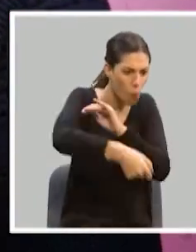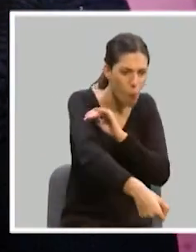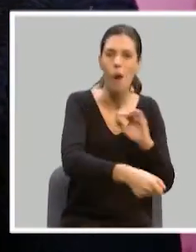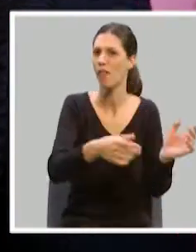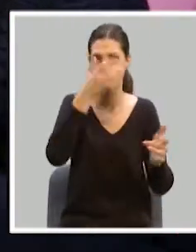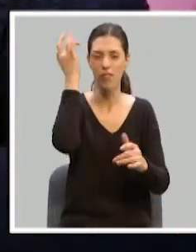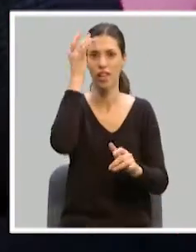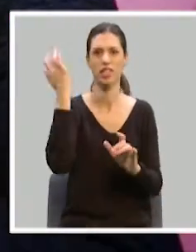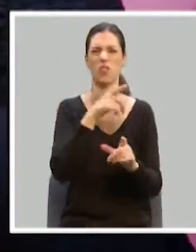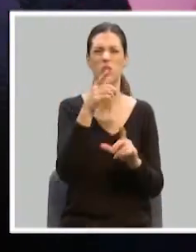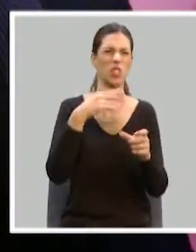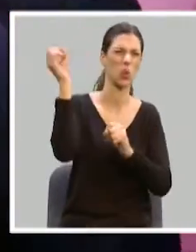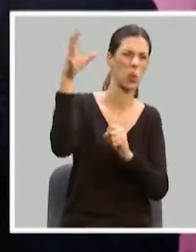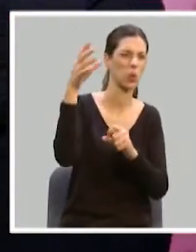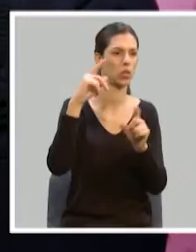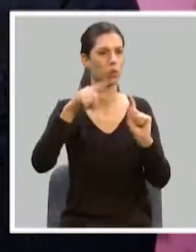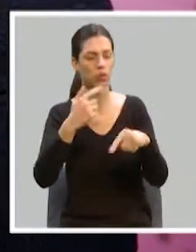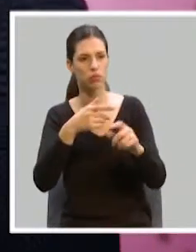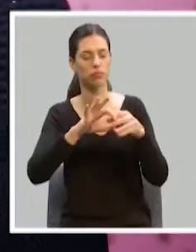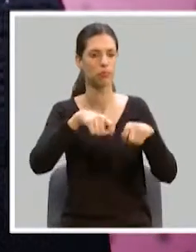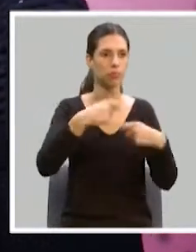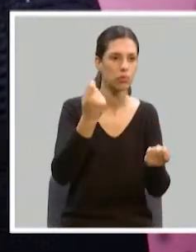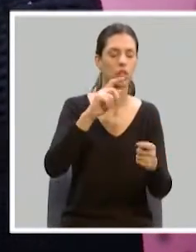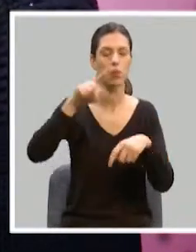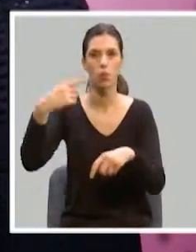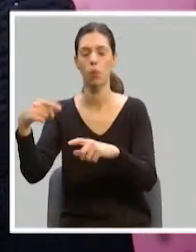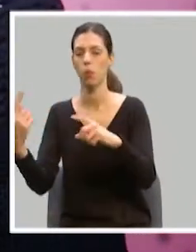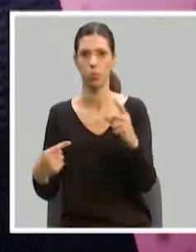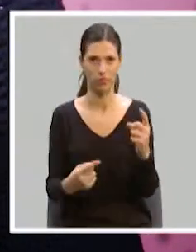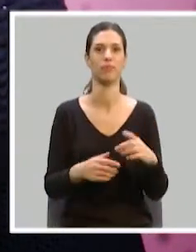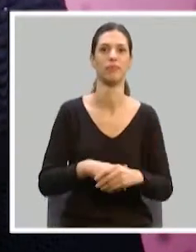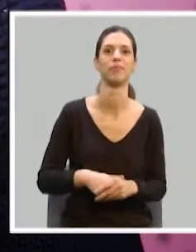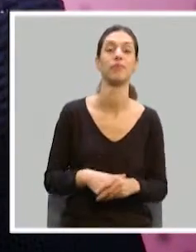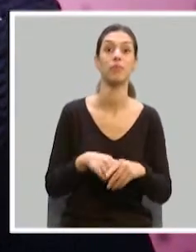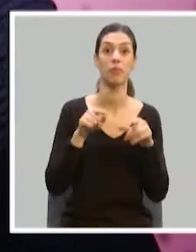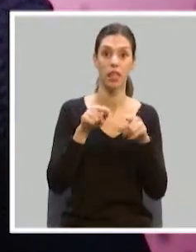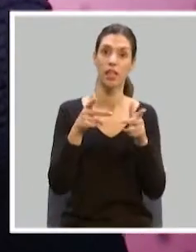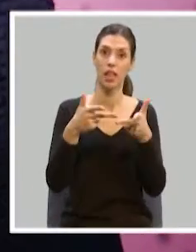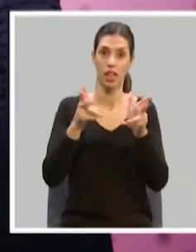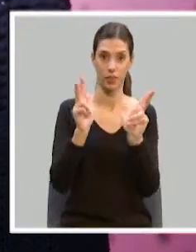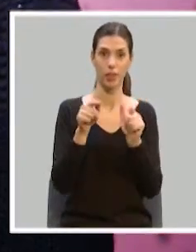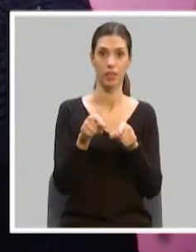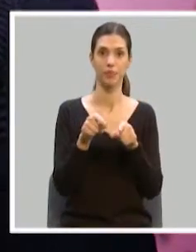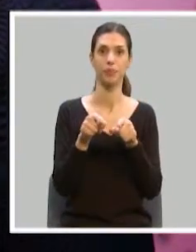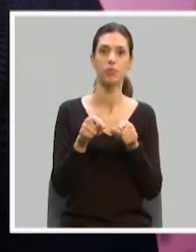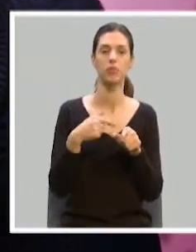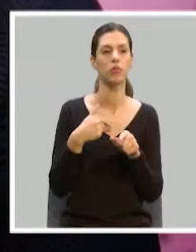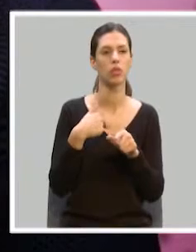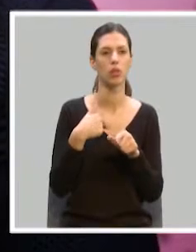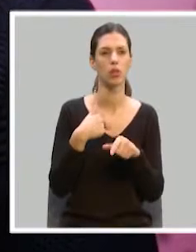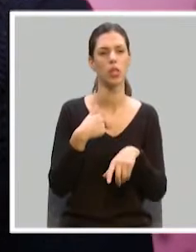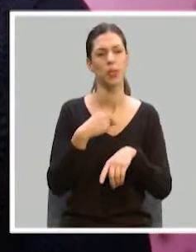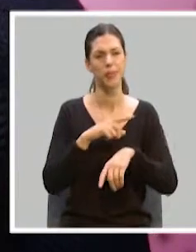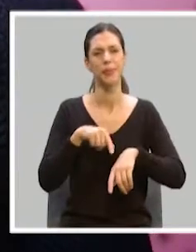aí vocês não tem que levar e omissão e depois não funcione pois não há luz e depois não sei é essa liberdade e eu